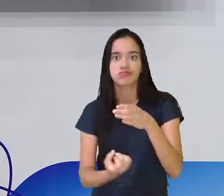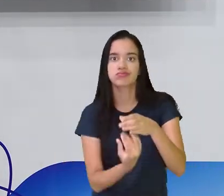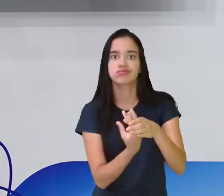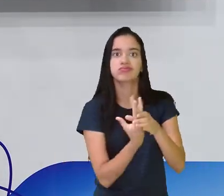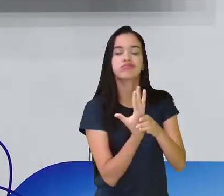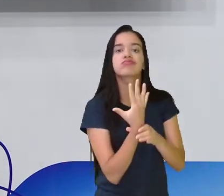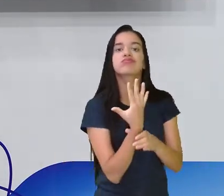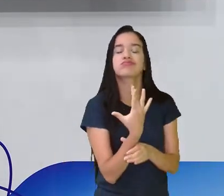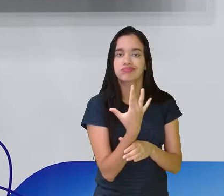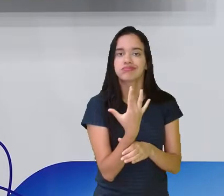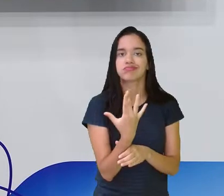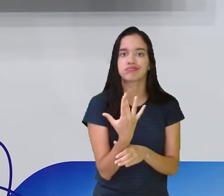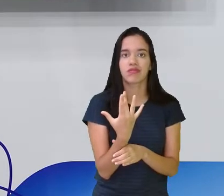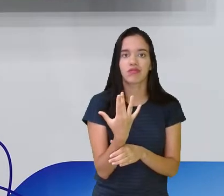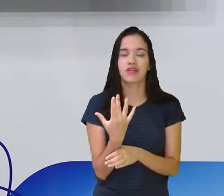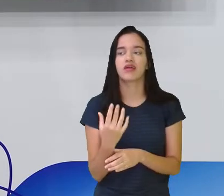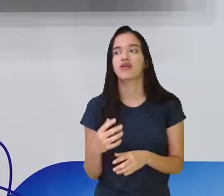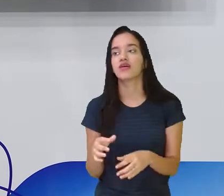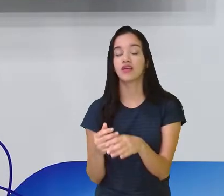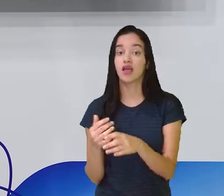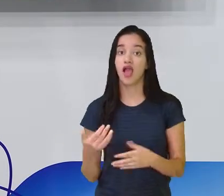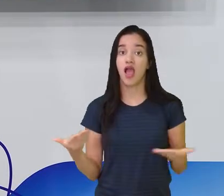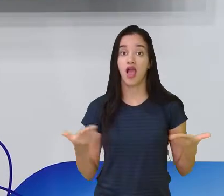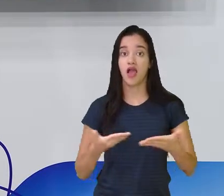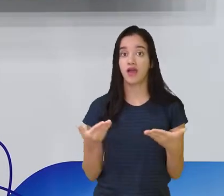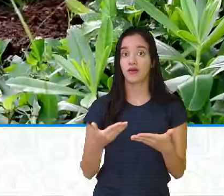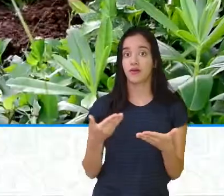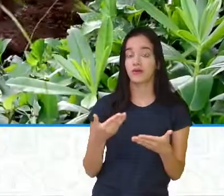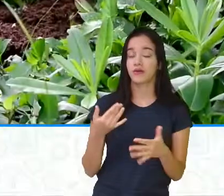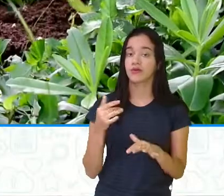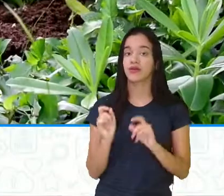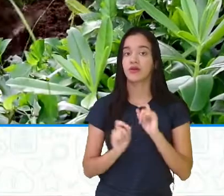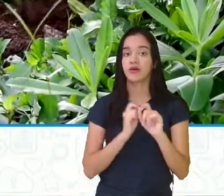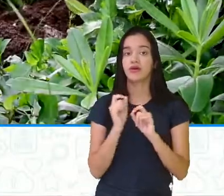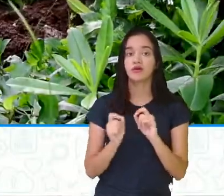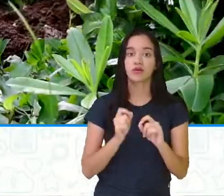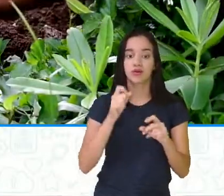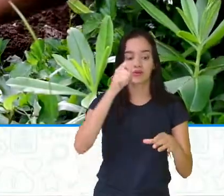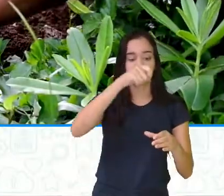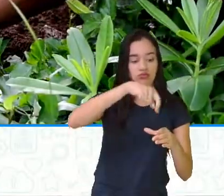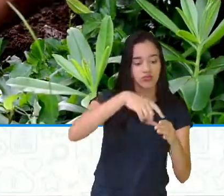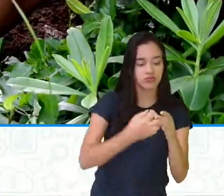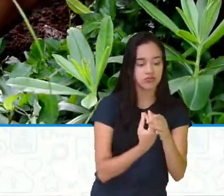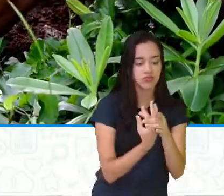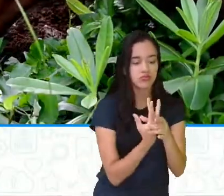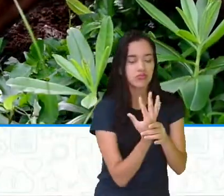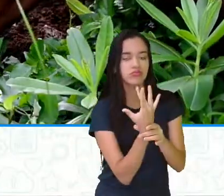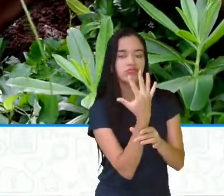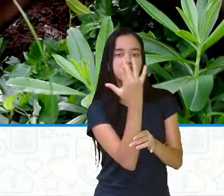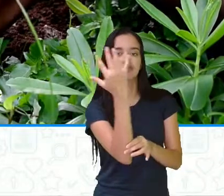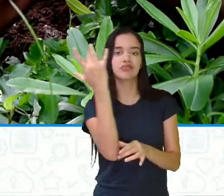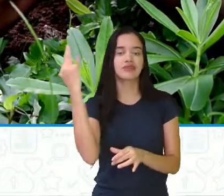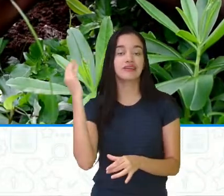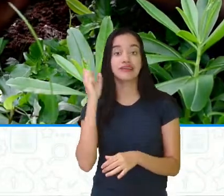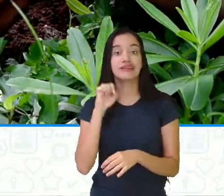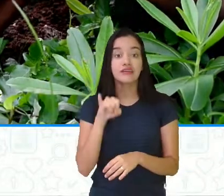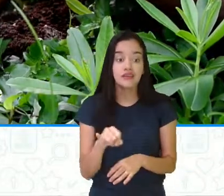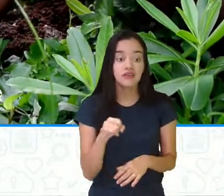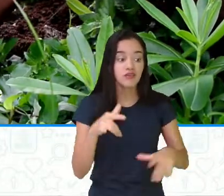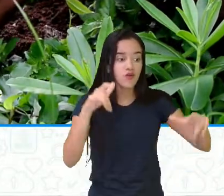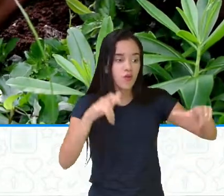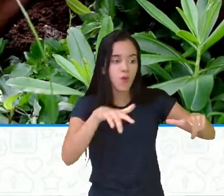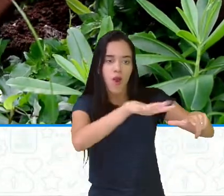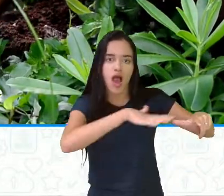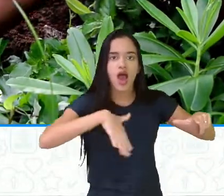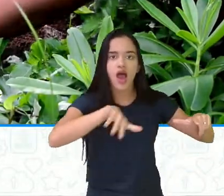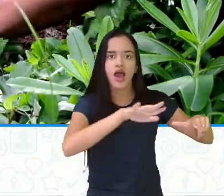tirou até demais. Outra coisa também, reflorestar. Se a gente está vendo um campo que ninguém utiliza,